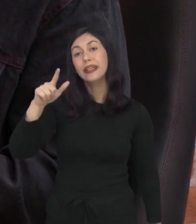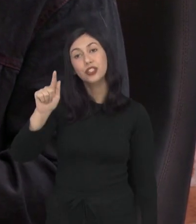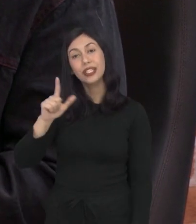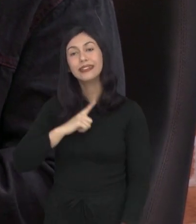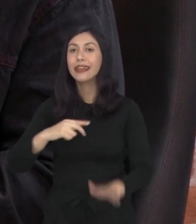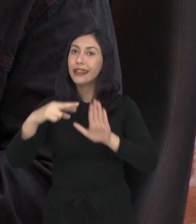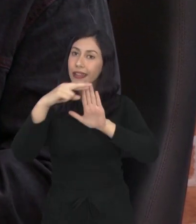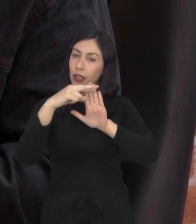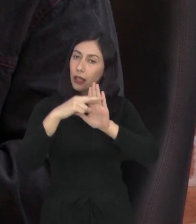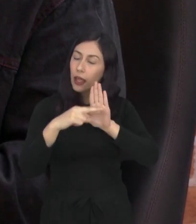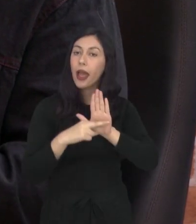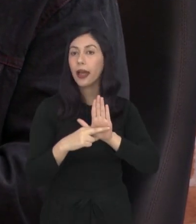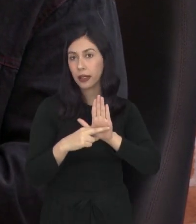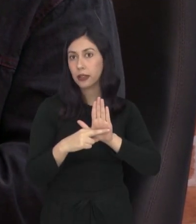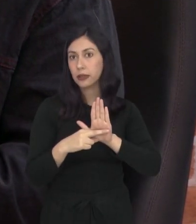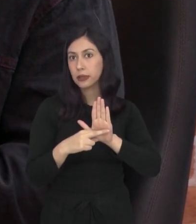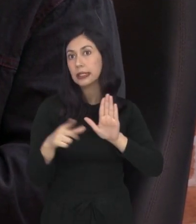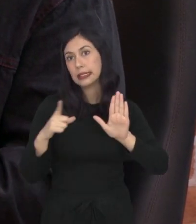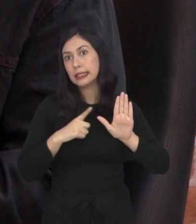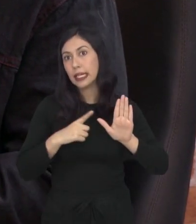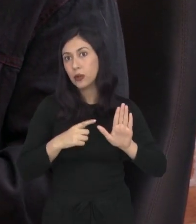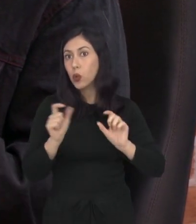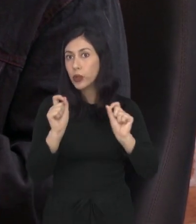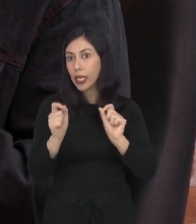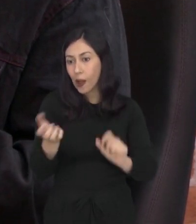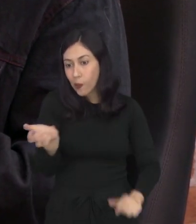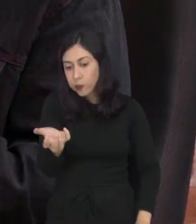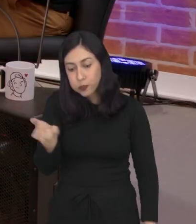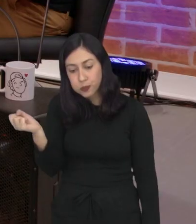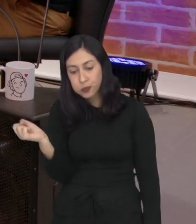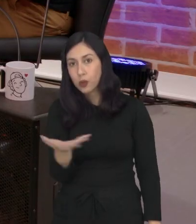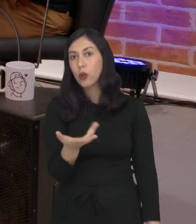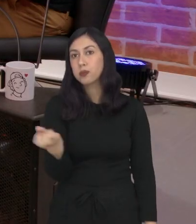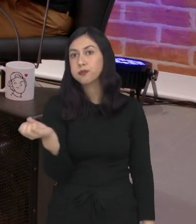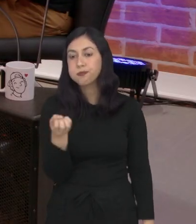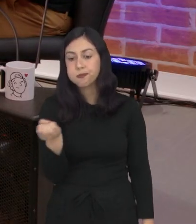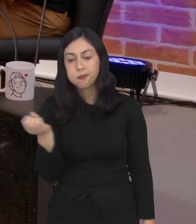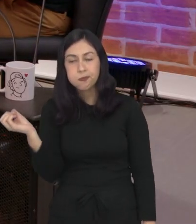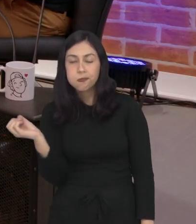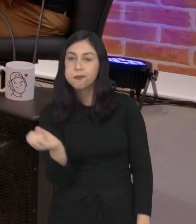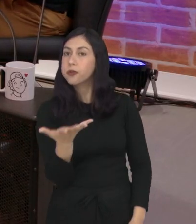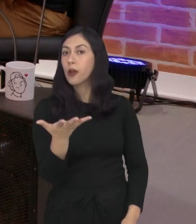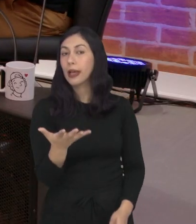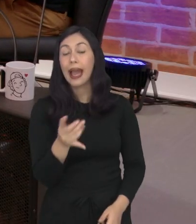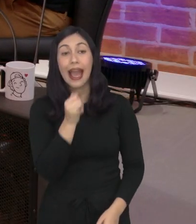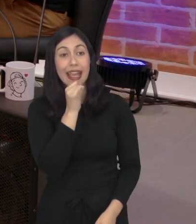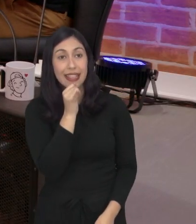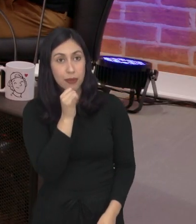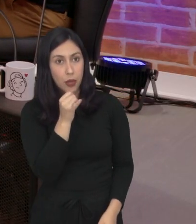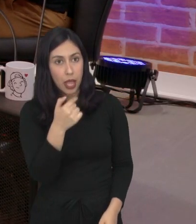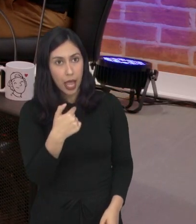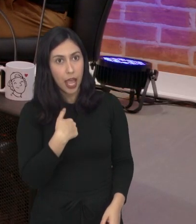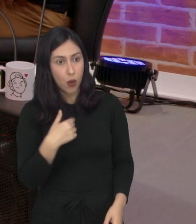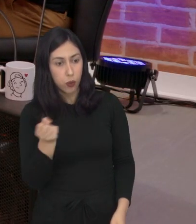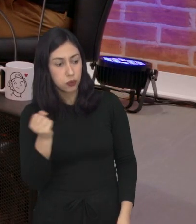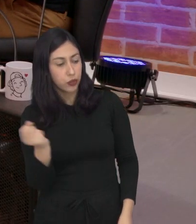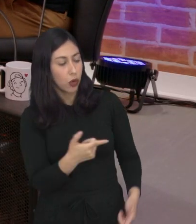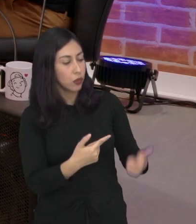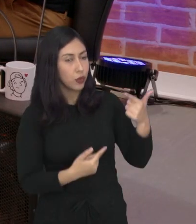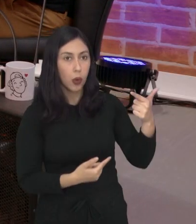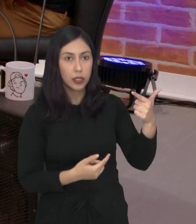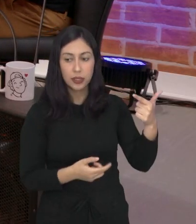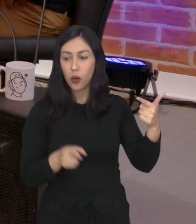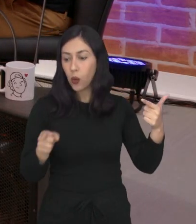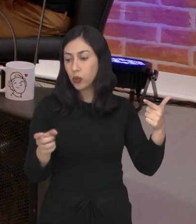E como que a gente joga? Com os dados. Você vai jogar um então dado... se eu jogo 2, o cara joga 3 e o meu 2 é pra